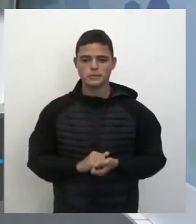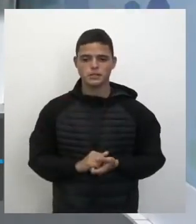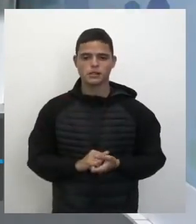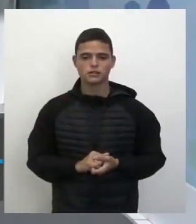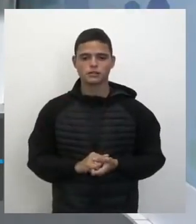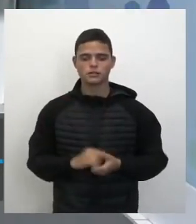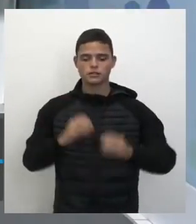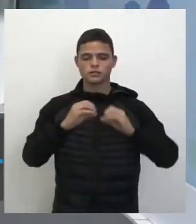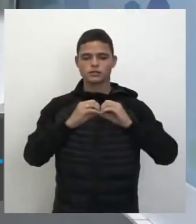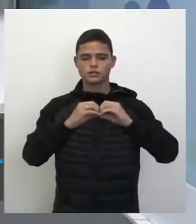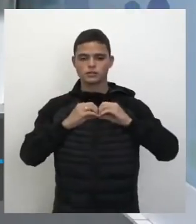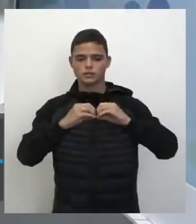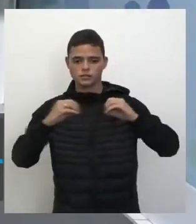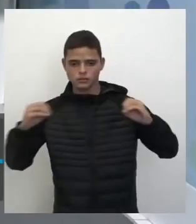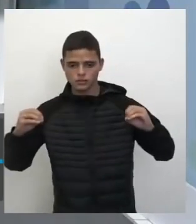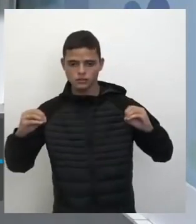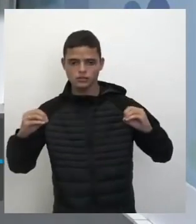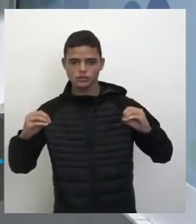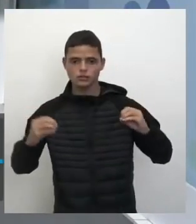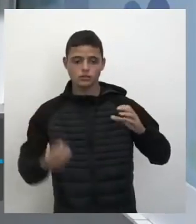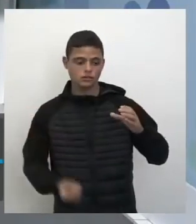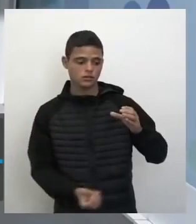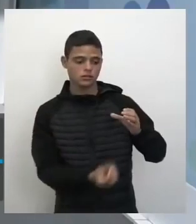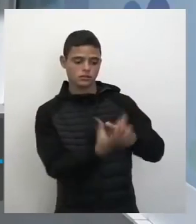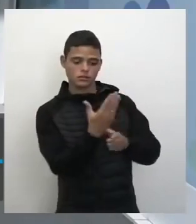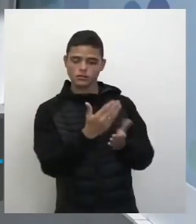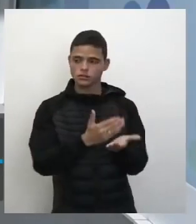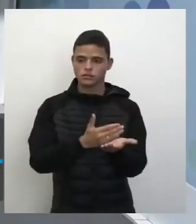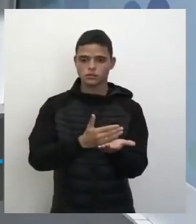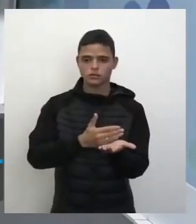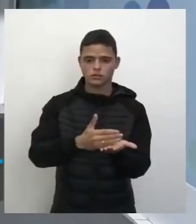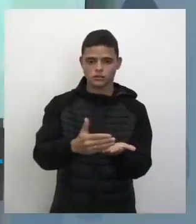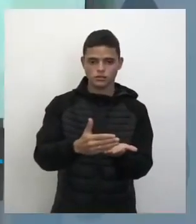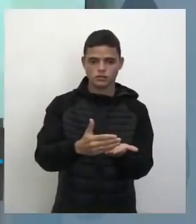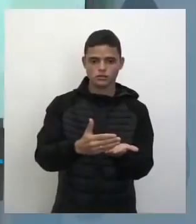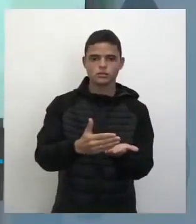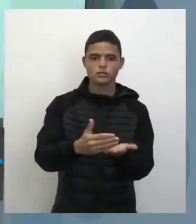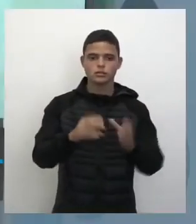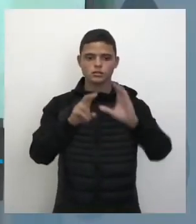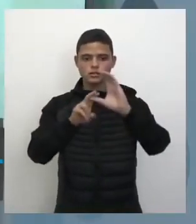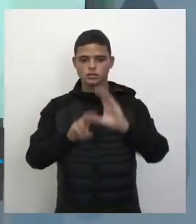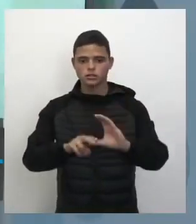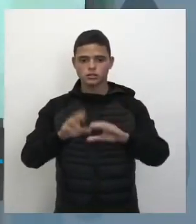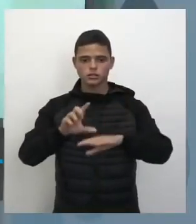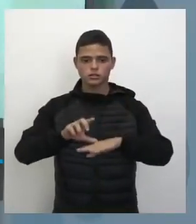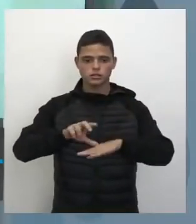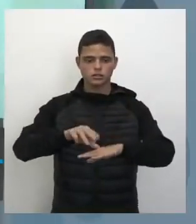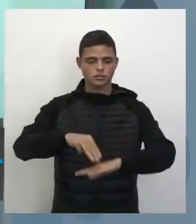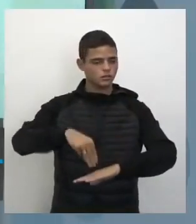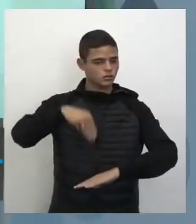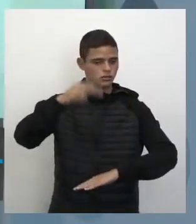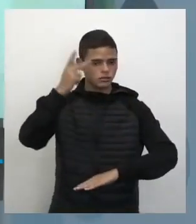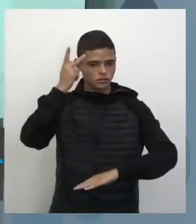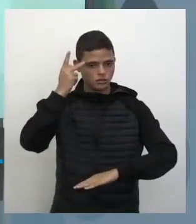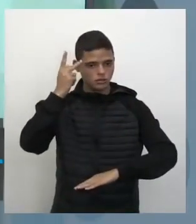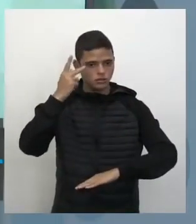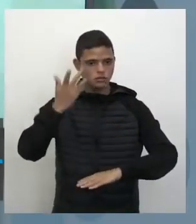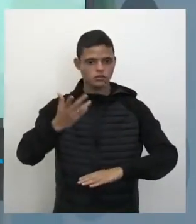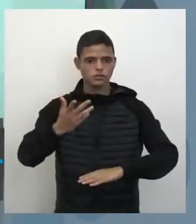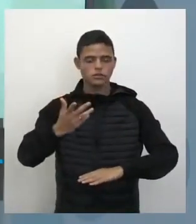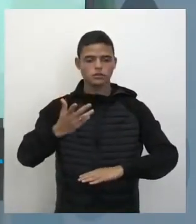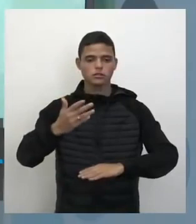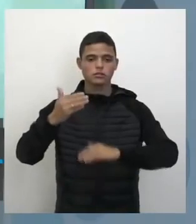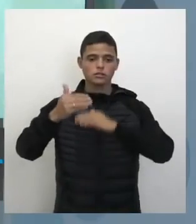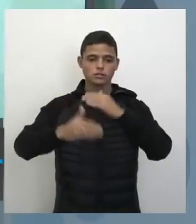Numa oração, quando a gente cria, por exemplo, começa a oração com letra maiúscula, que é o normal, né, gramaticalmente, e